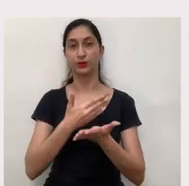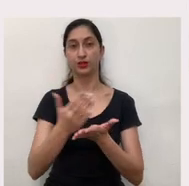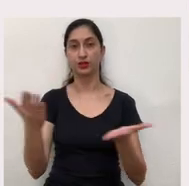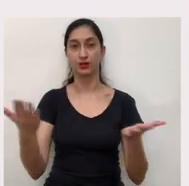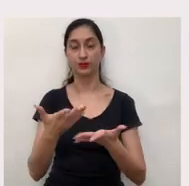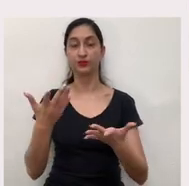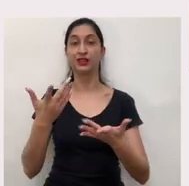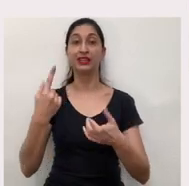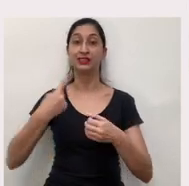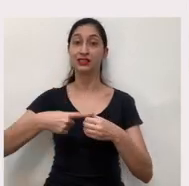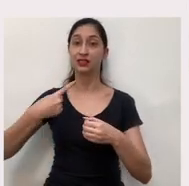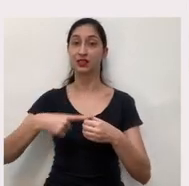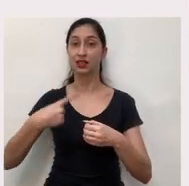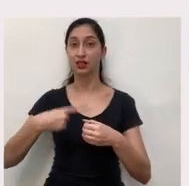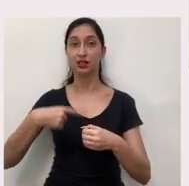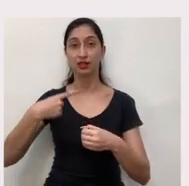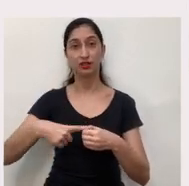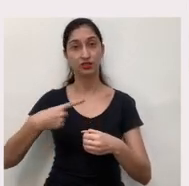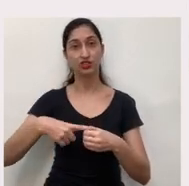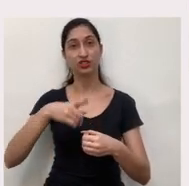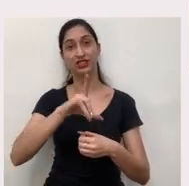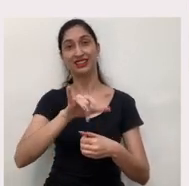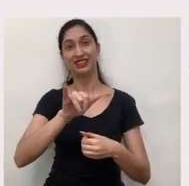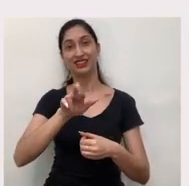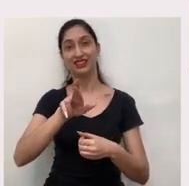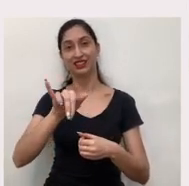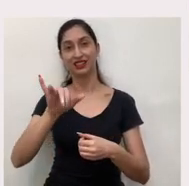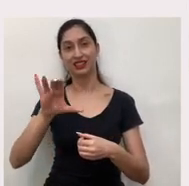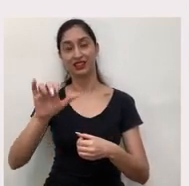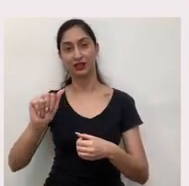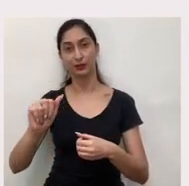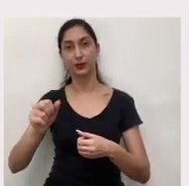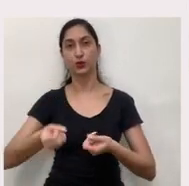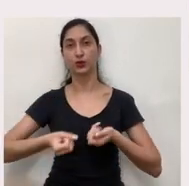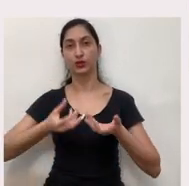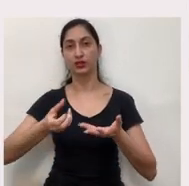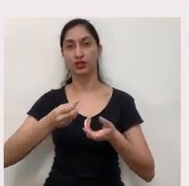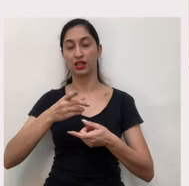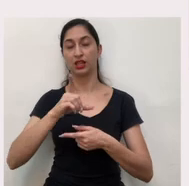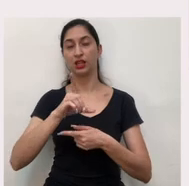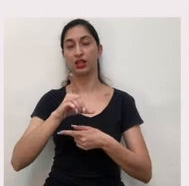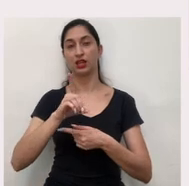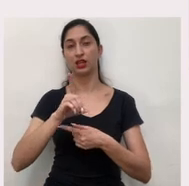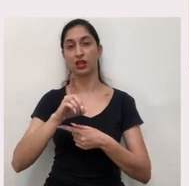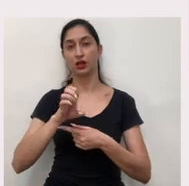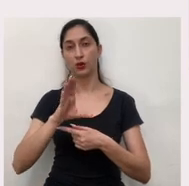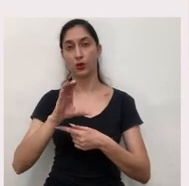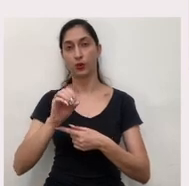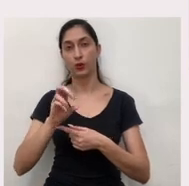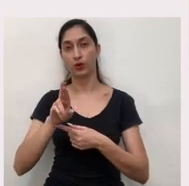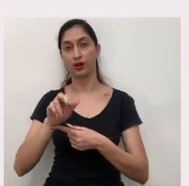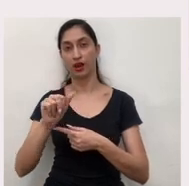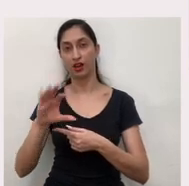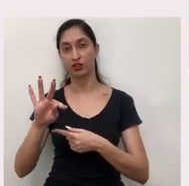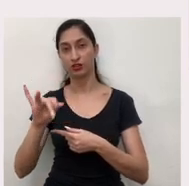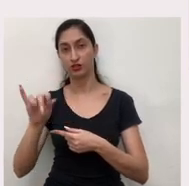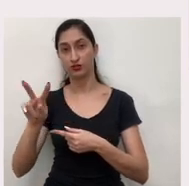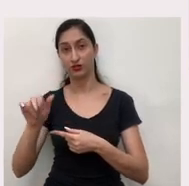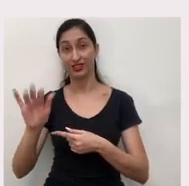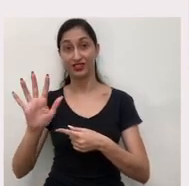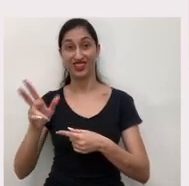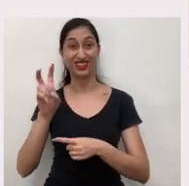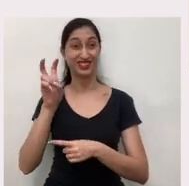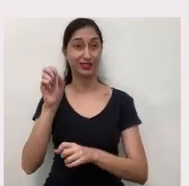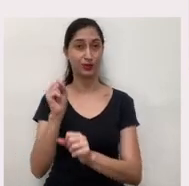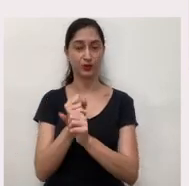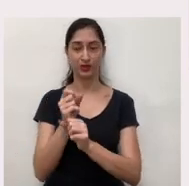Sua Lírica Geometria Decorativa. É um trabalho em processo, né? Eu estou começando o pós-doc agora, mas já tem 5 anos que eu estou